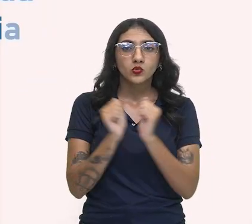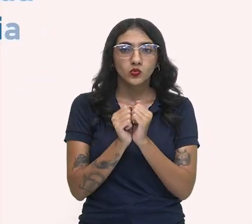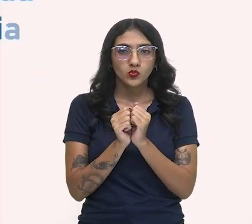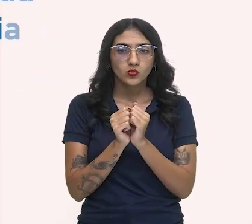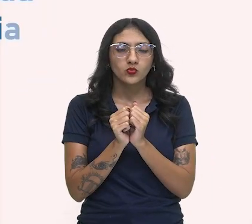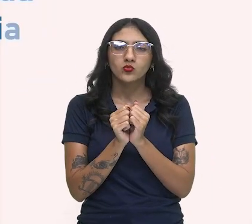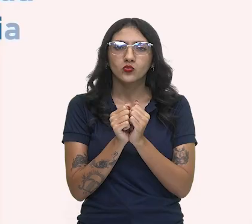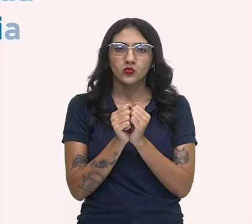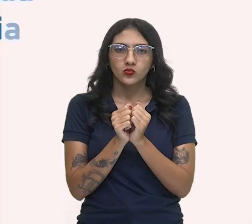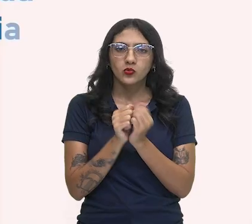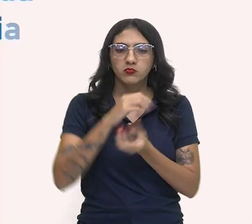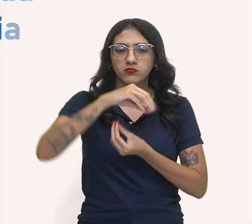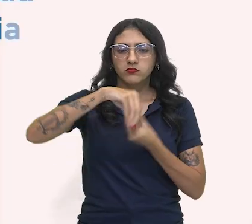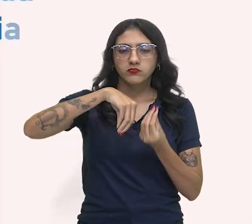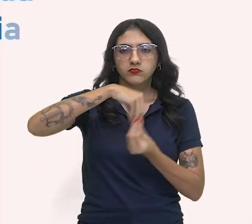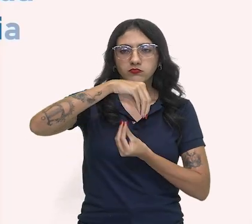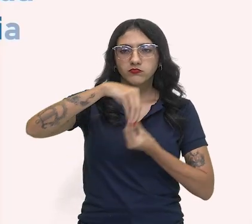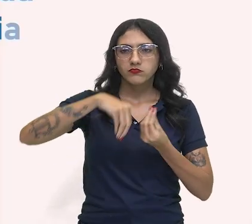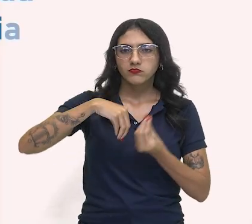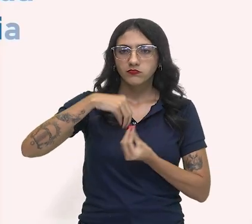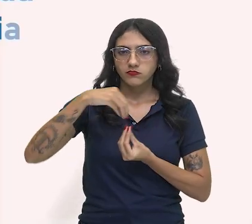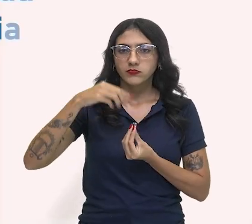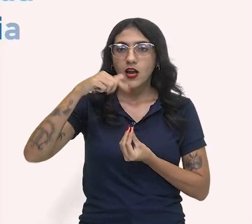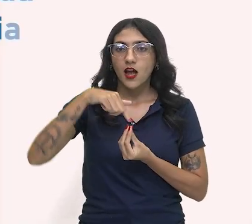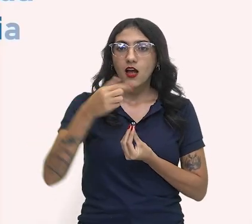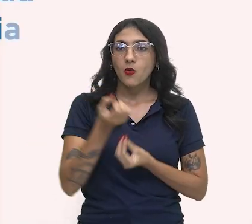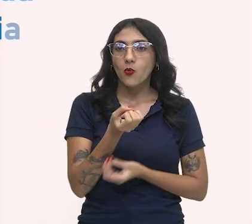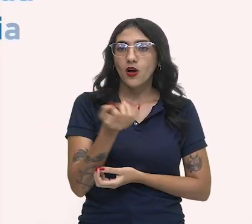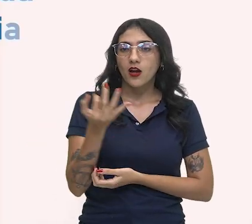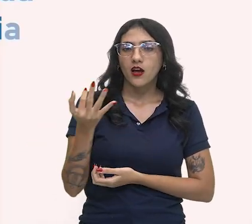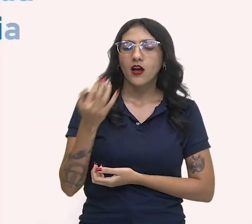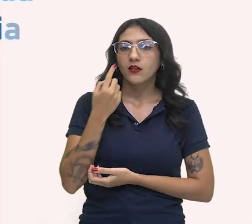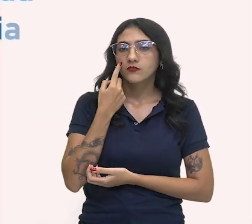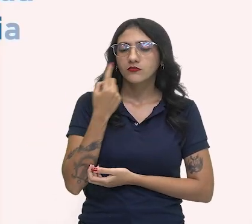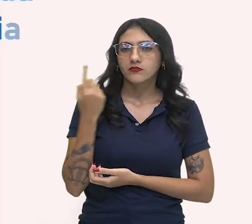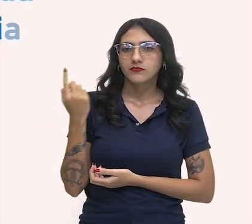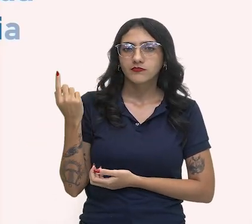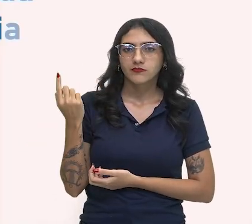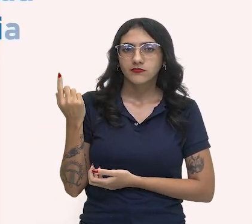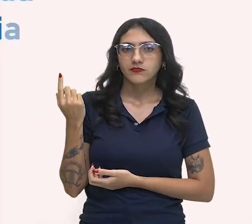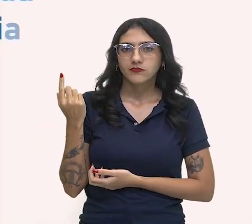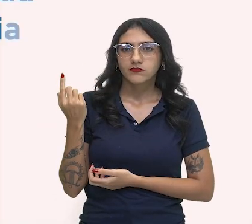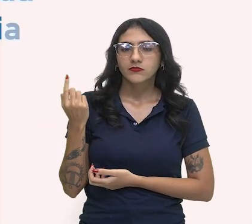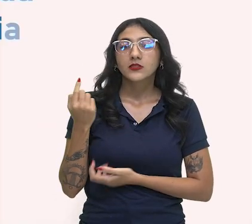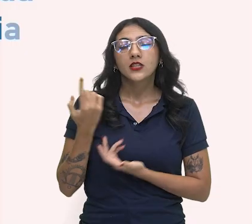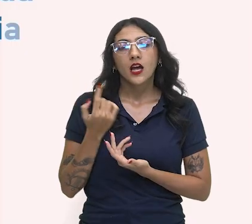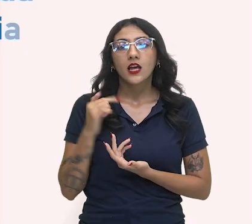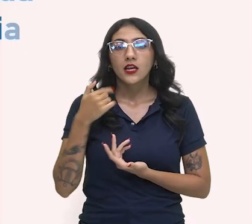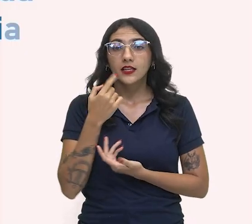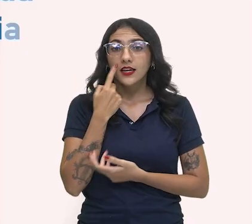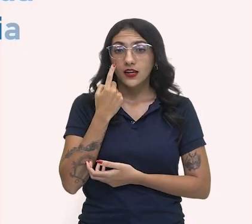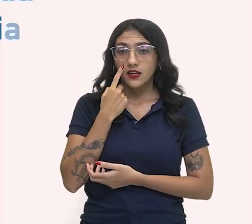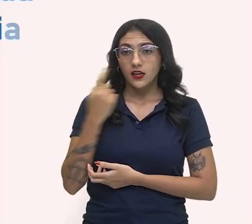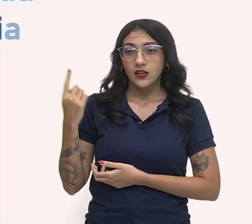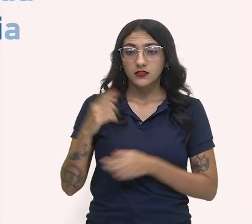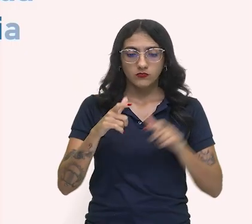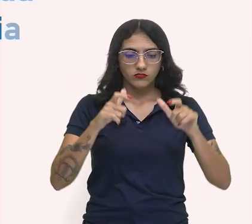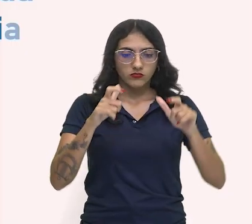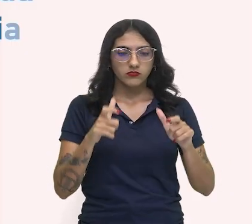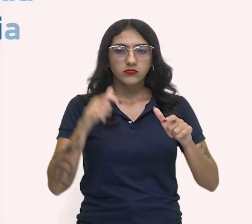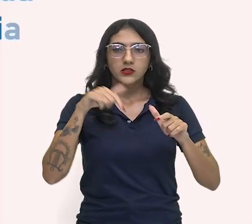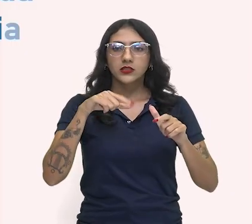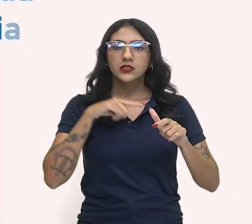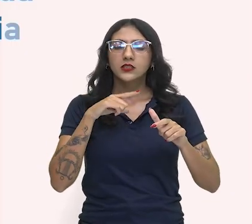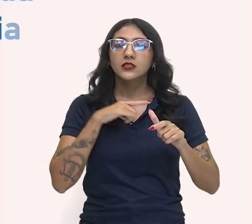outro recipiente essas quantidades, aí eu obtenho no outro recipiente